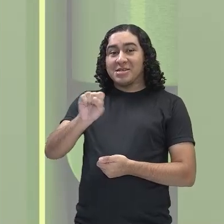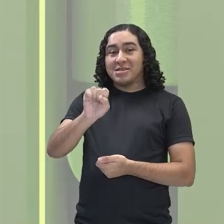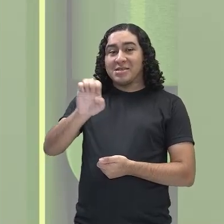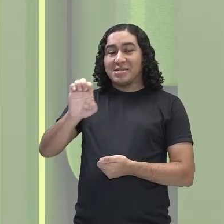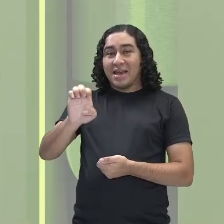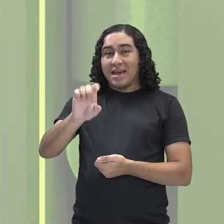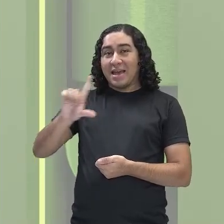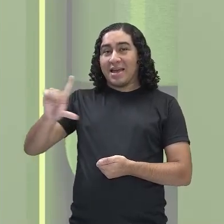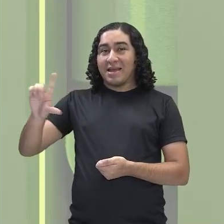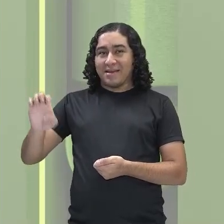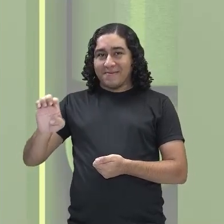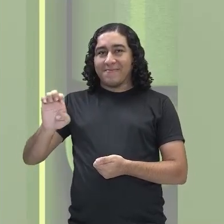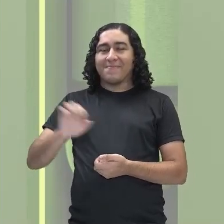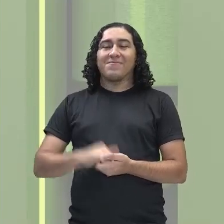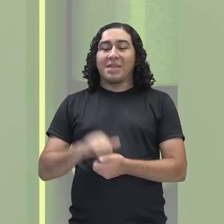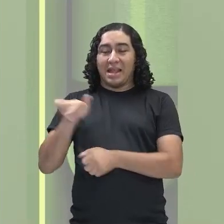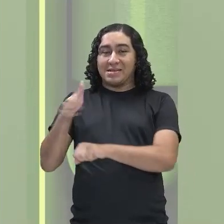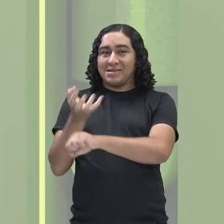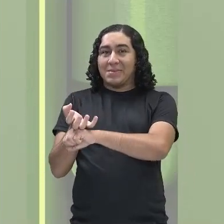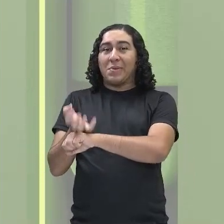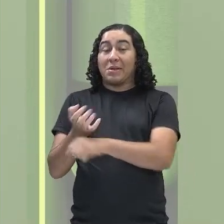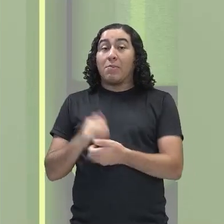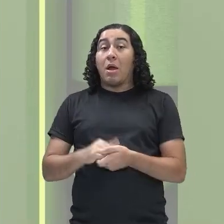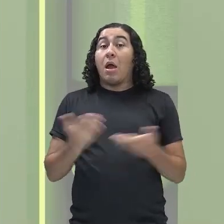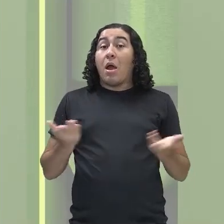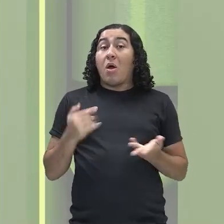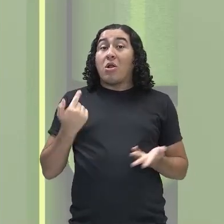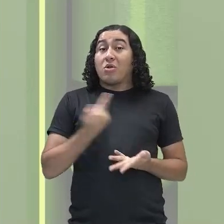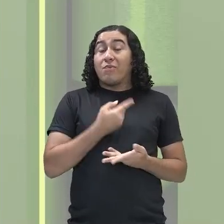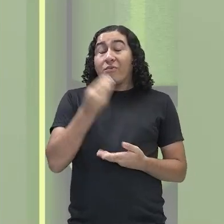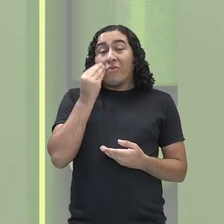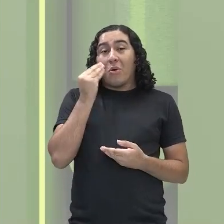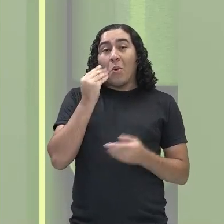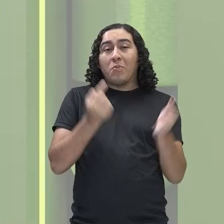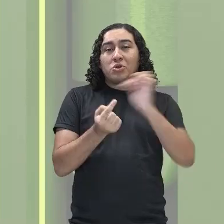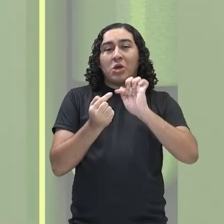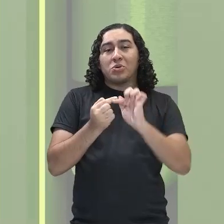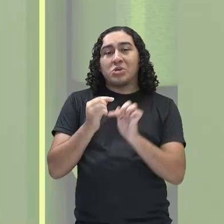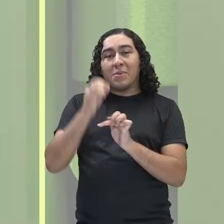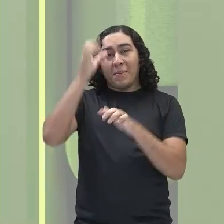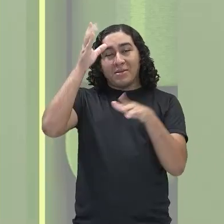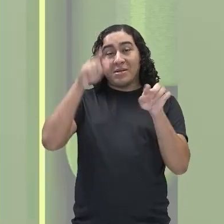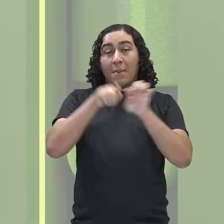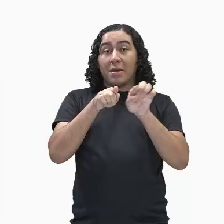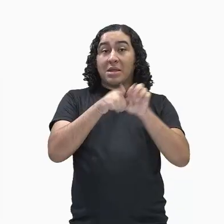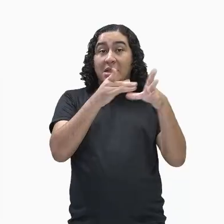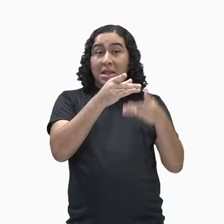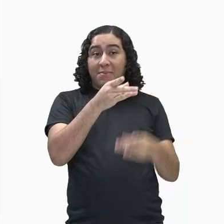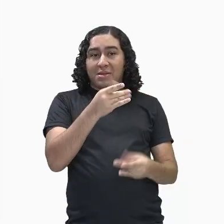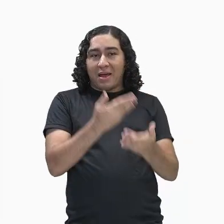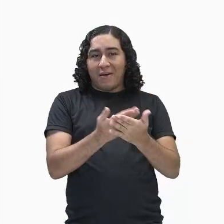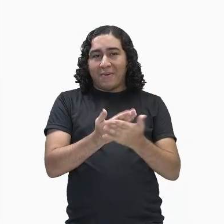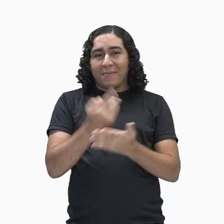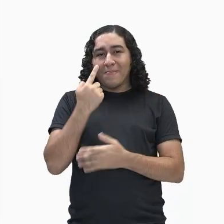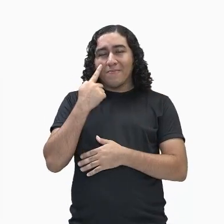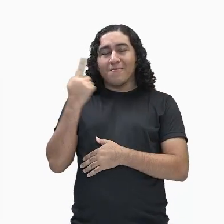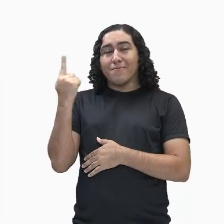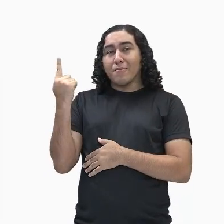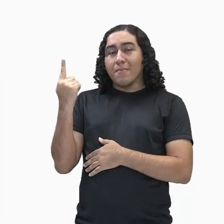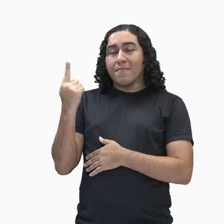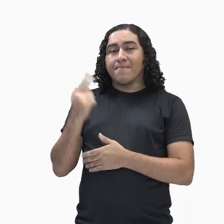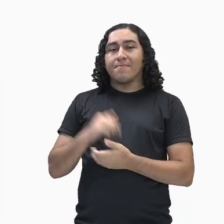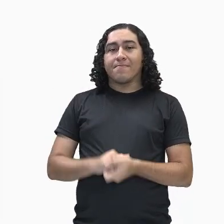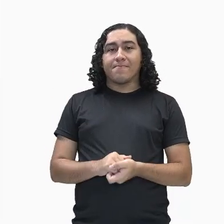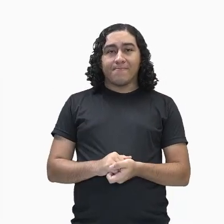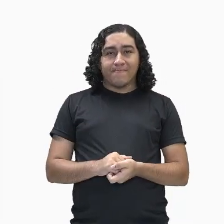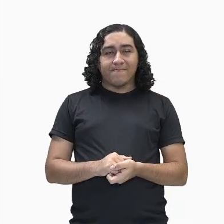de Biologia, e agora nós vamos observar o objeto de conhecimento e o detalhamento da aula. O objeto